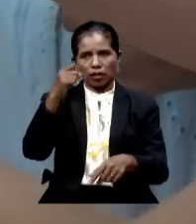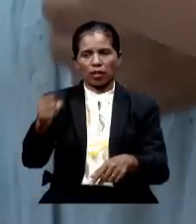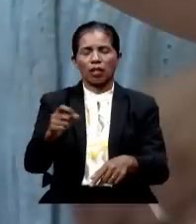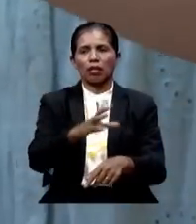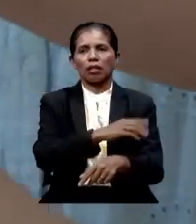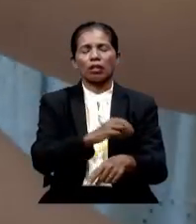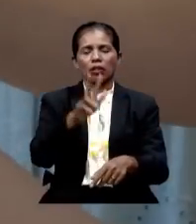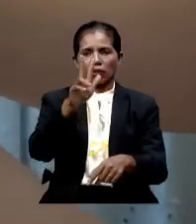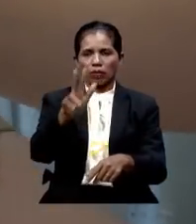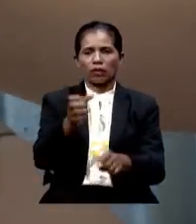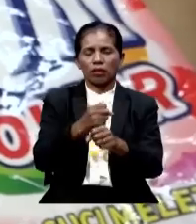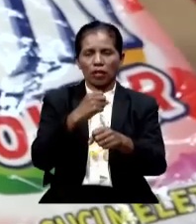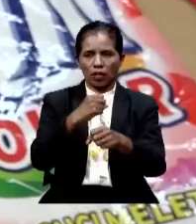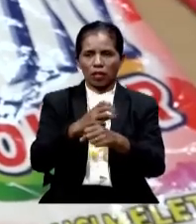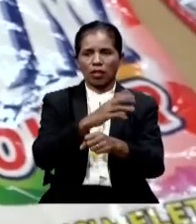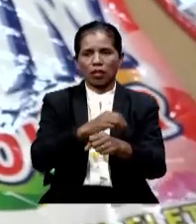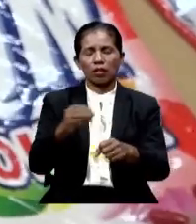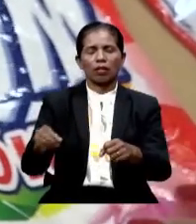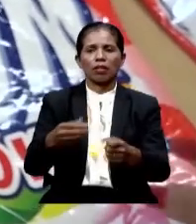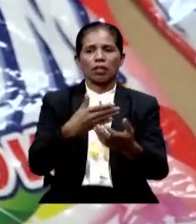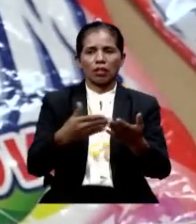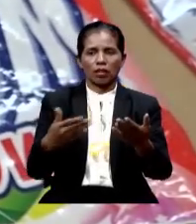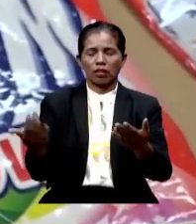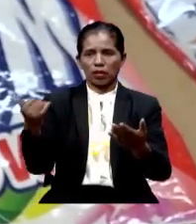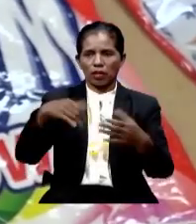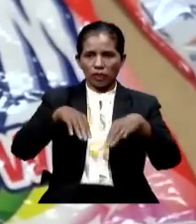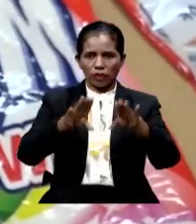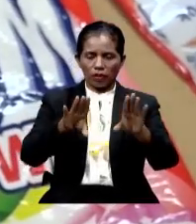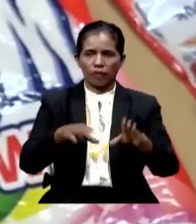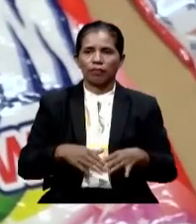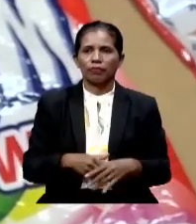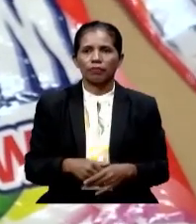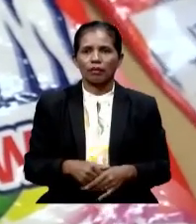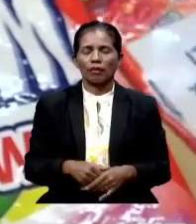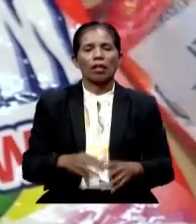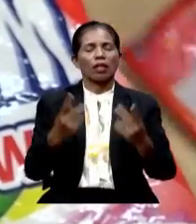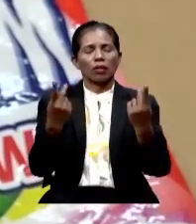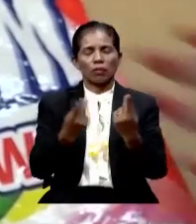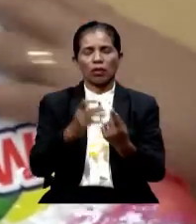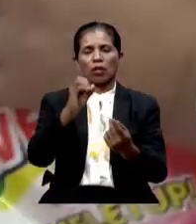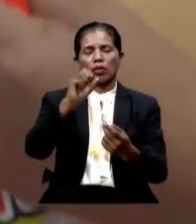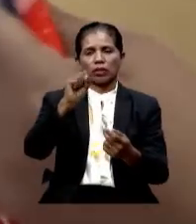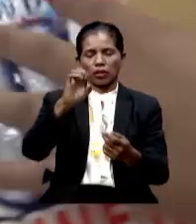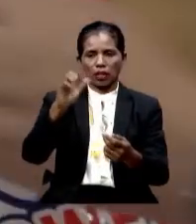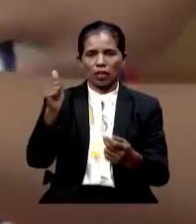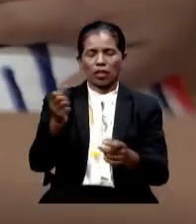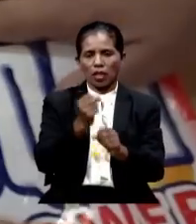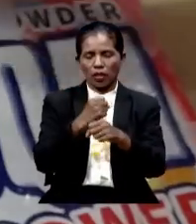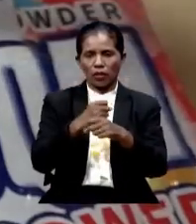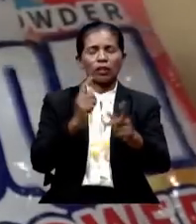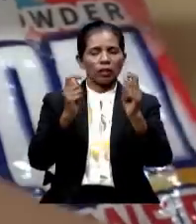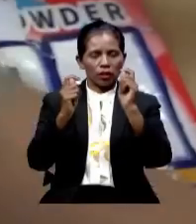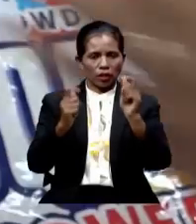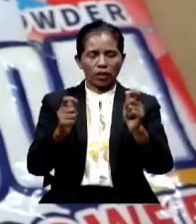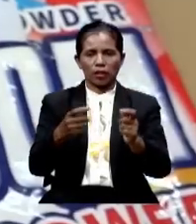sinesa tolu ne halo manipulação bo produto ne besirafan. Companhia Ocean Lines de Sinto Group halo ona teste ba